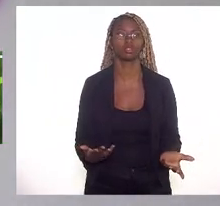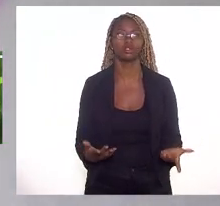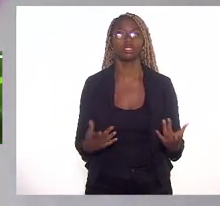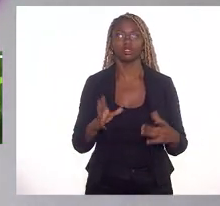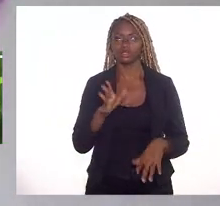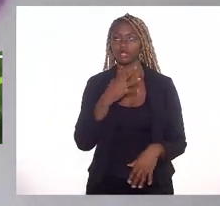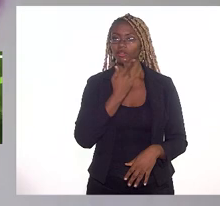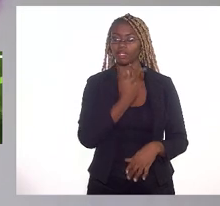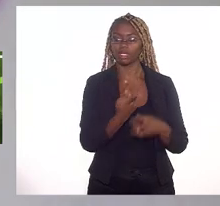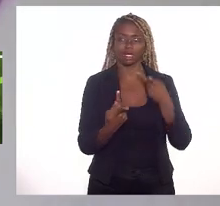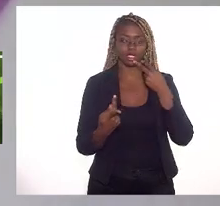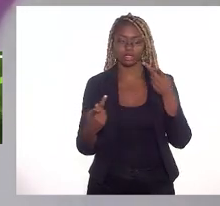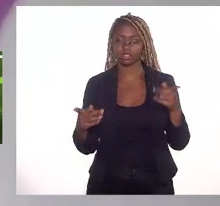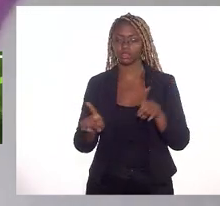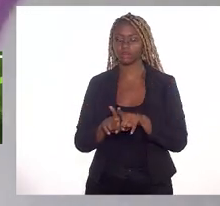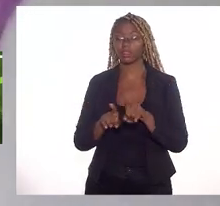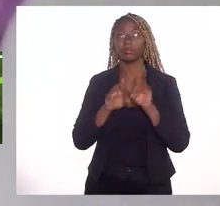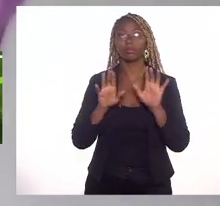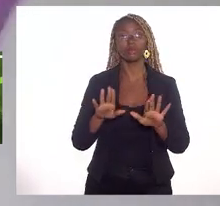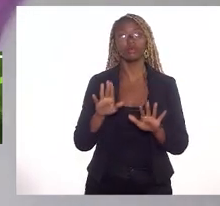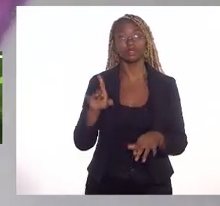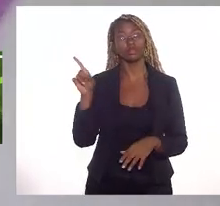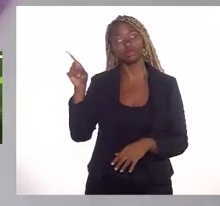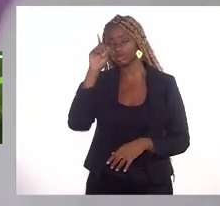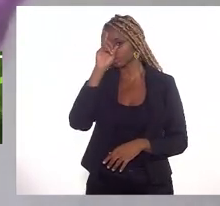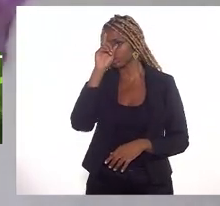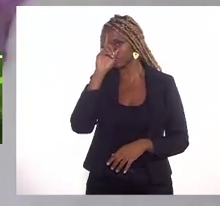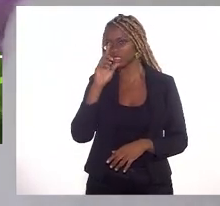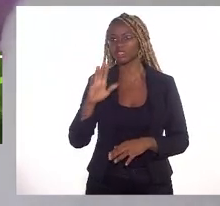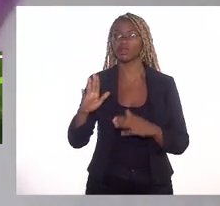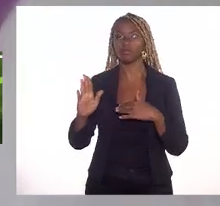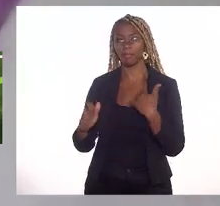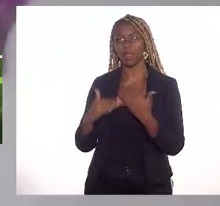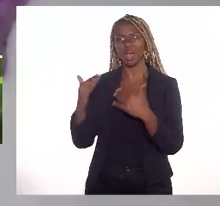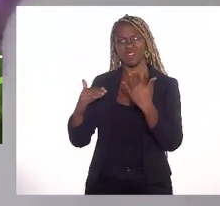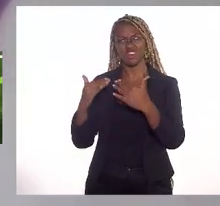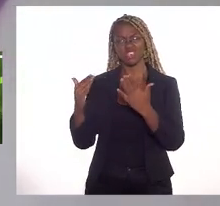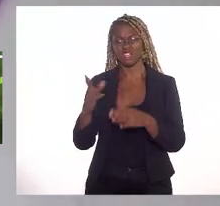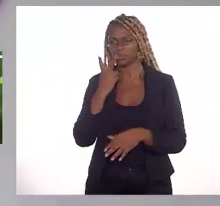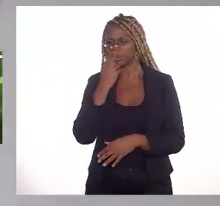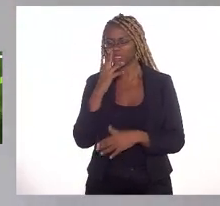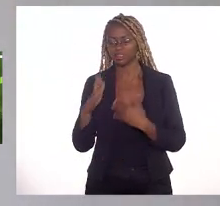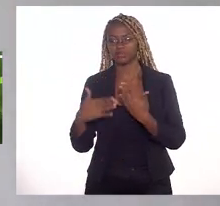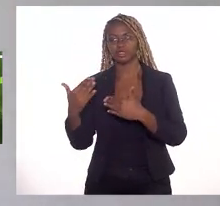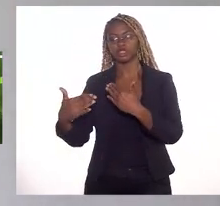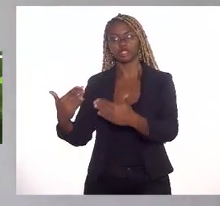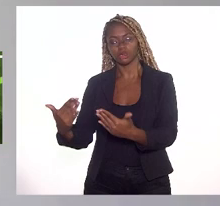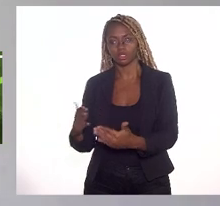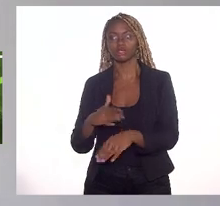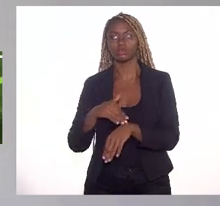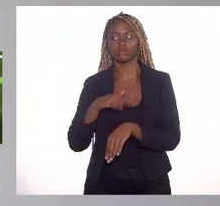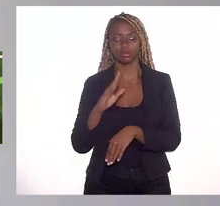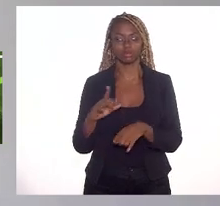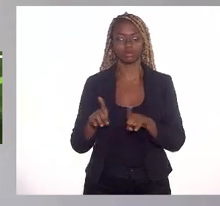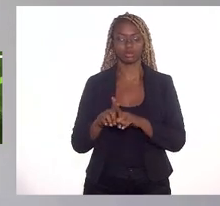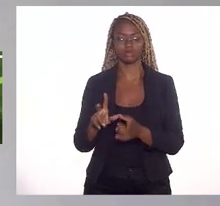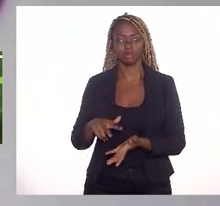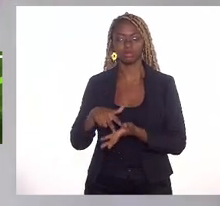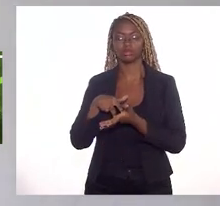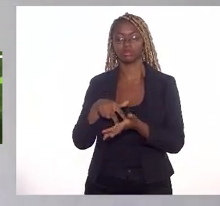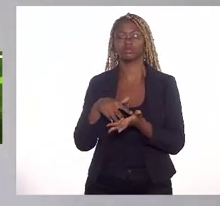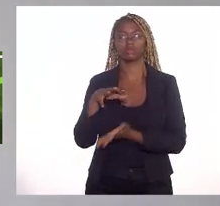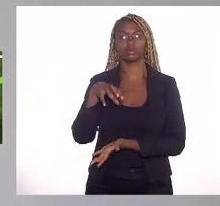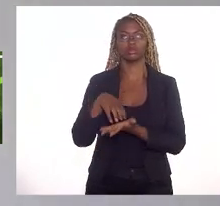Salvo engano, a situação do Pedro Ernesto é que está mais avançada para se configurar e se consolidar como centro